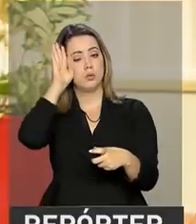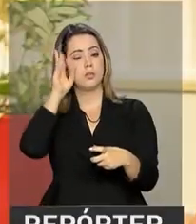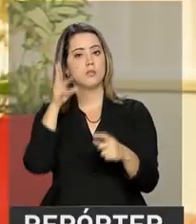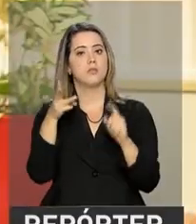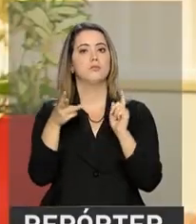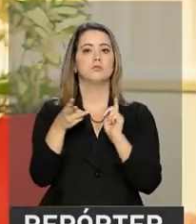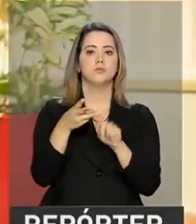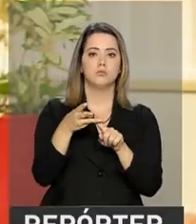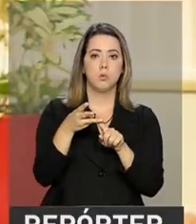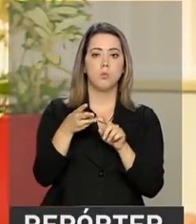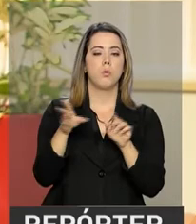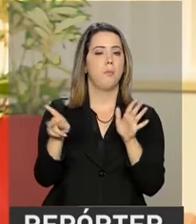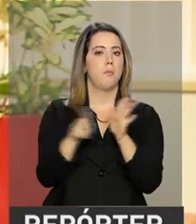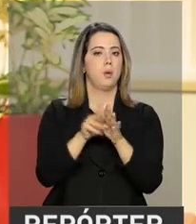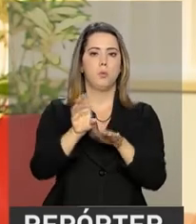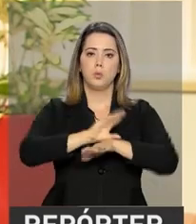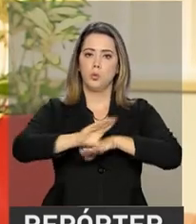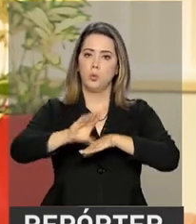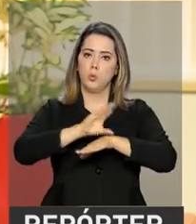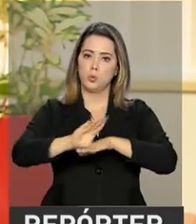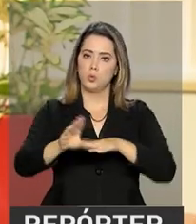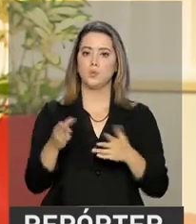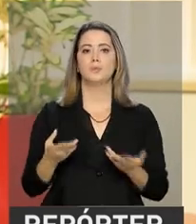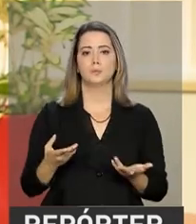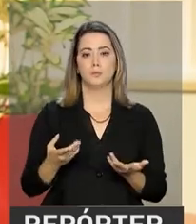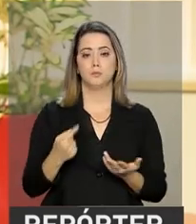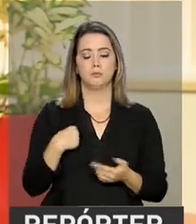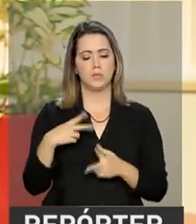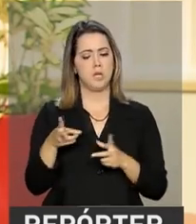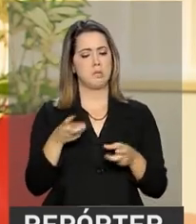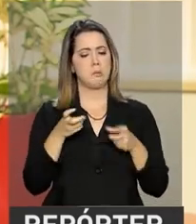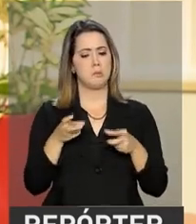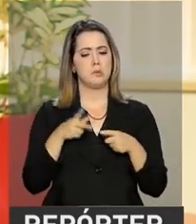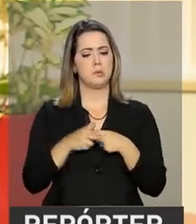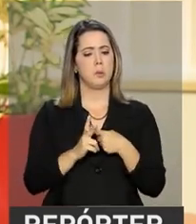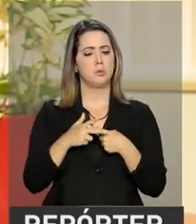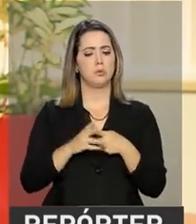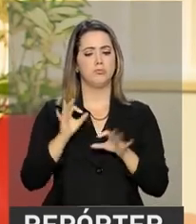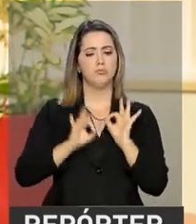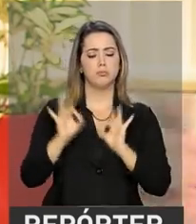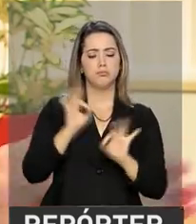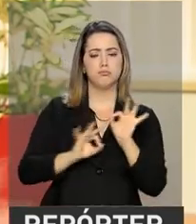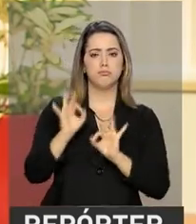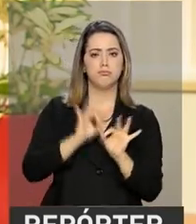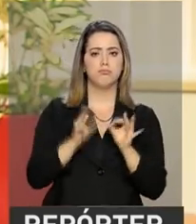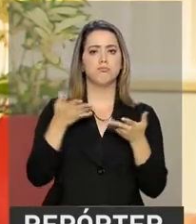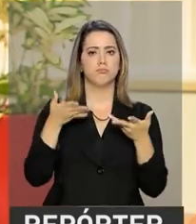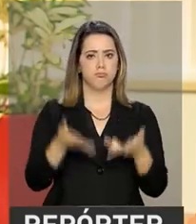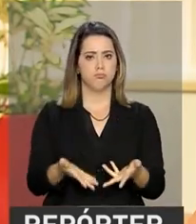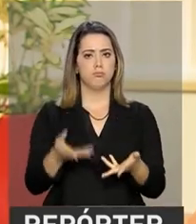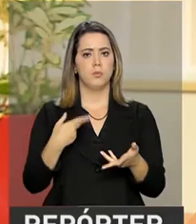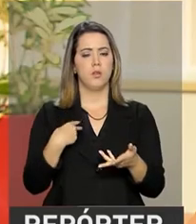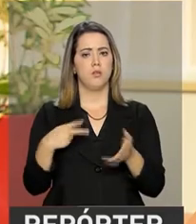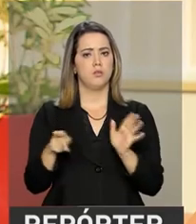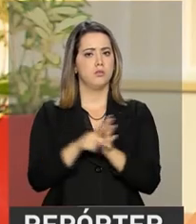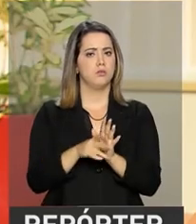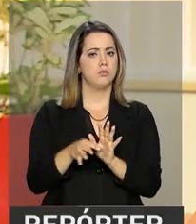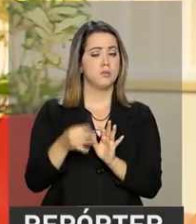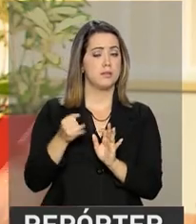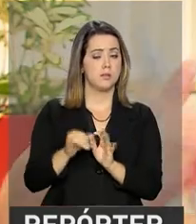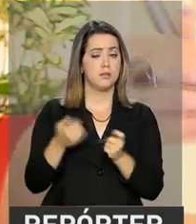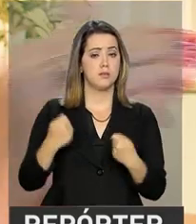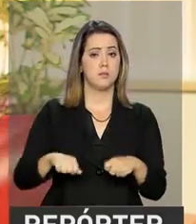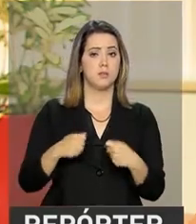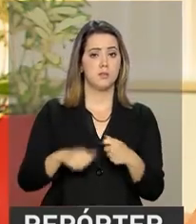vai possibilitar que a instituição faça o quê? Uma revisão no seu projeto pedagógico, uma revisão nos seus